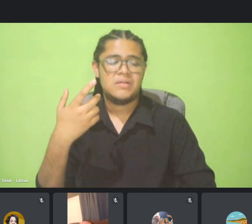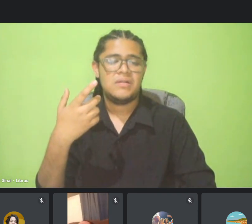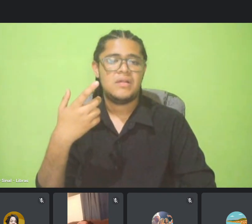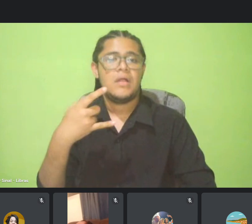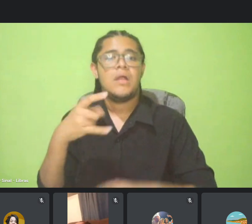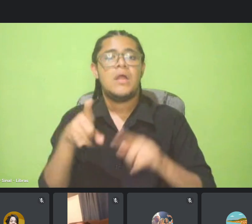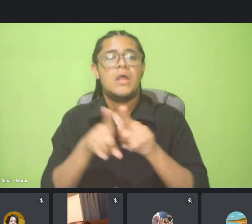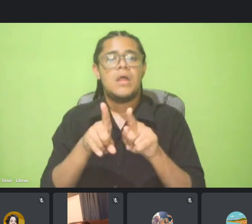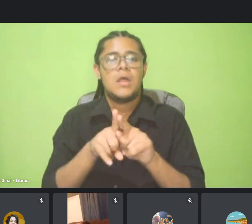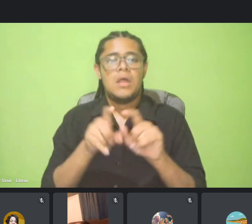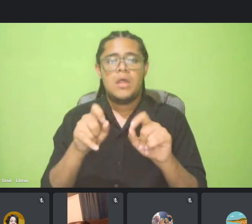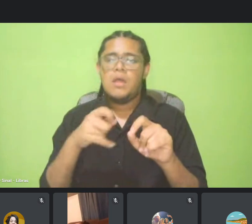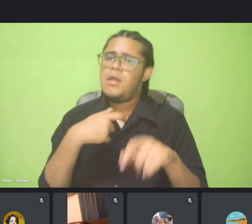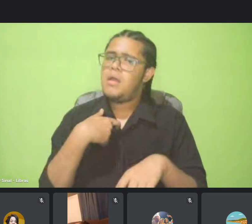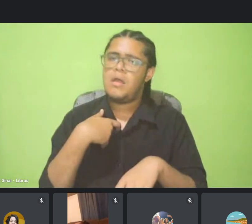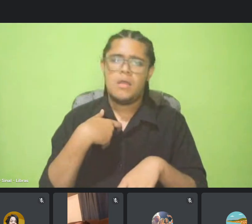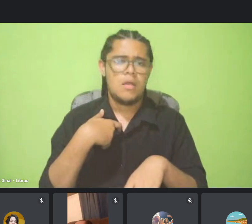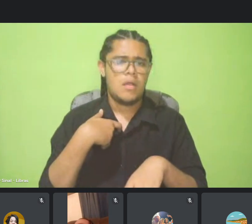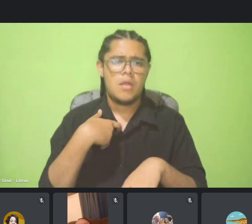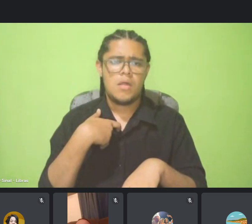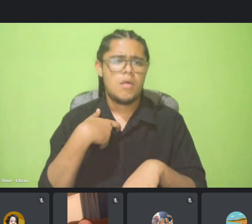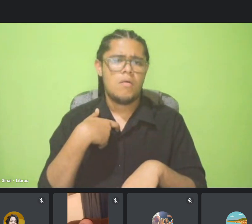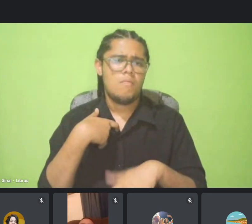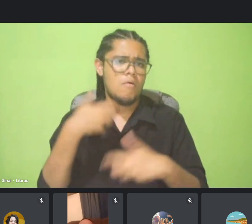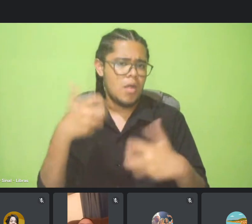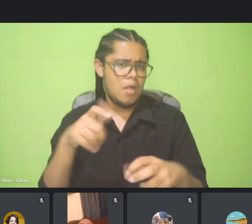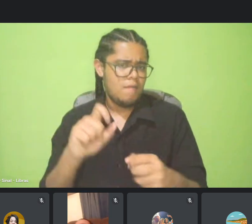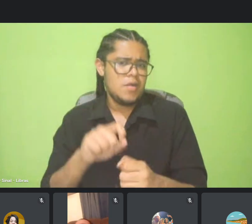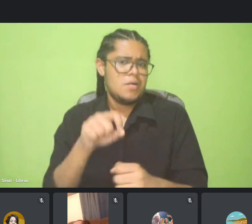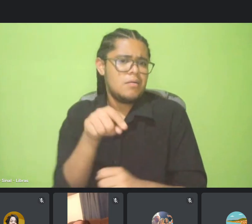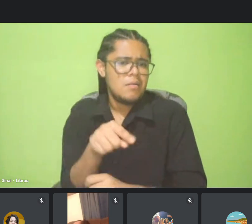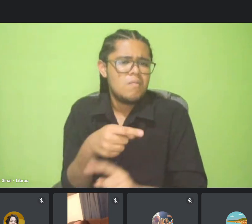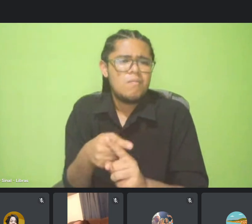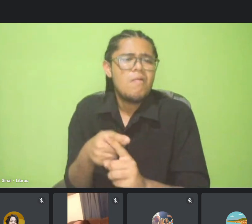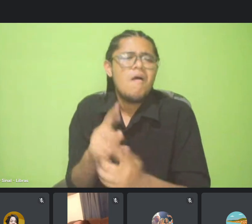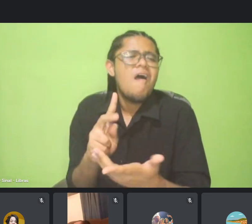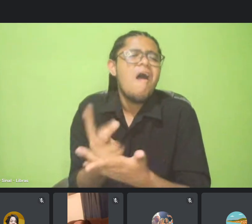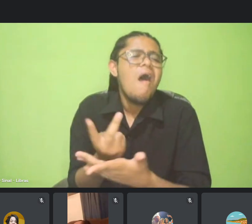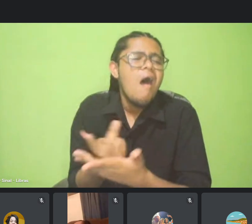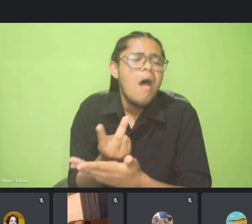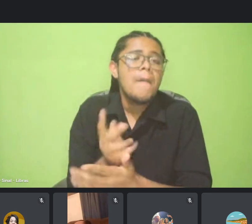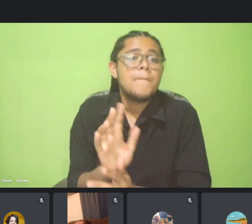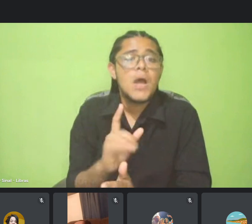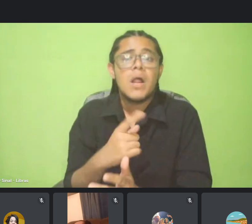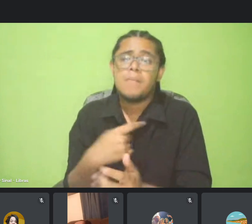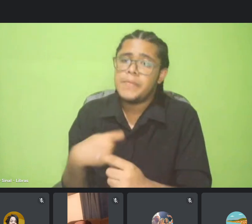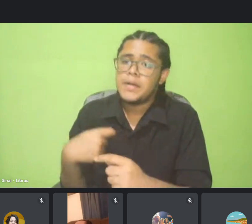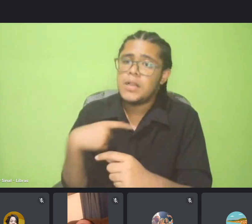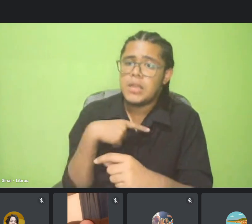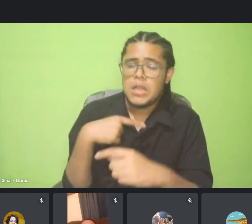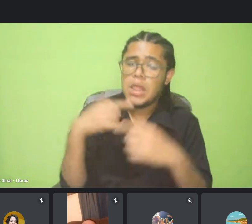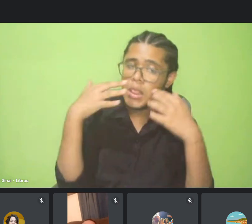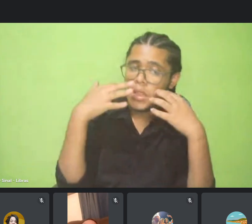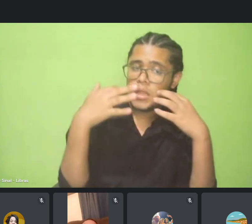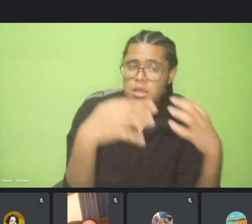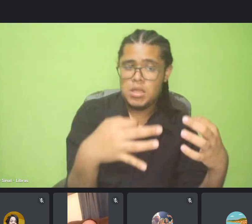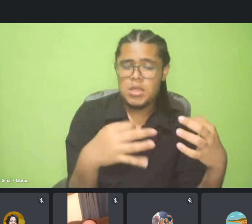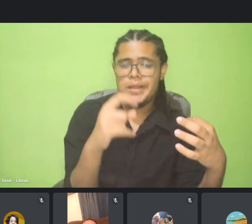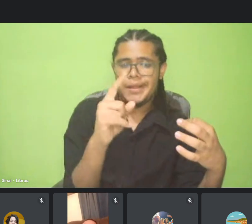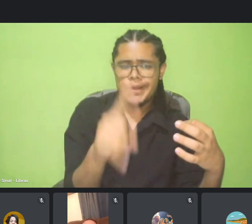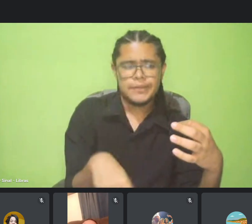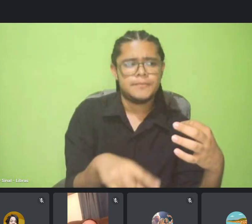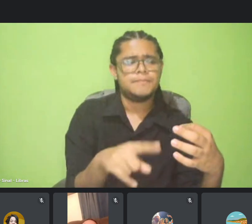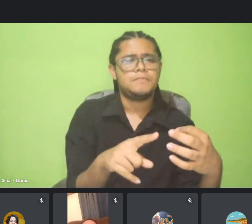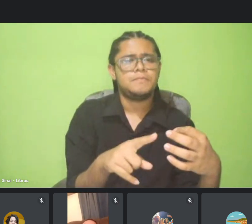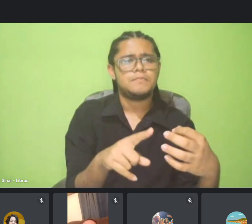certeza que eu não vou jamais fazer um negócio desse. Mas é porque realmente eu acho que precisa ter uma atenção para esses cargos de direção para que